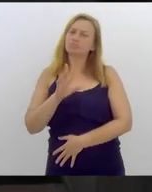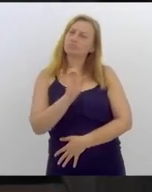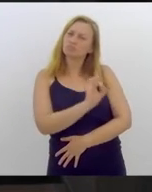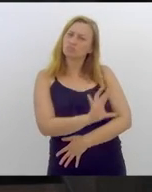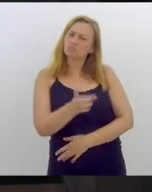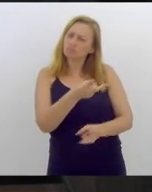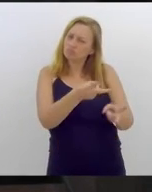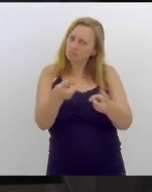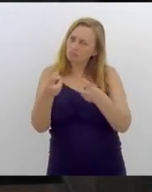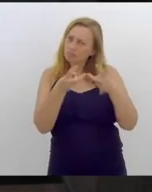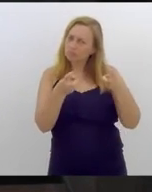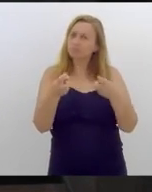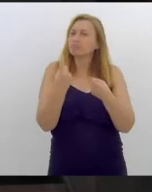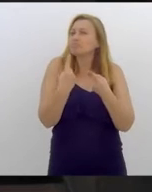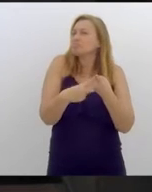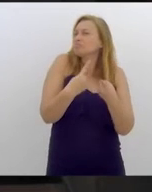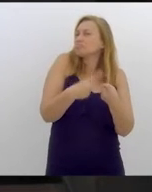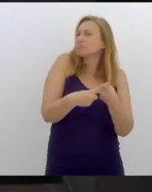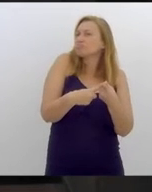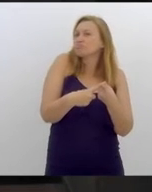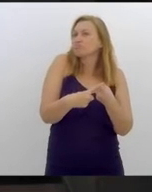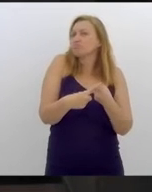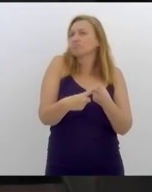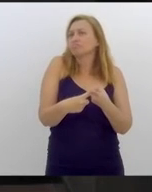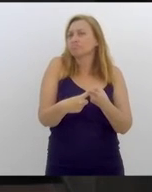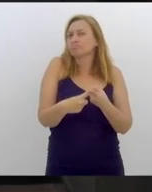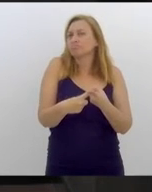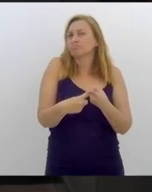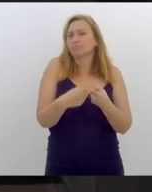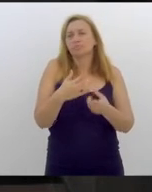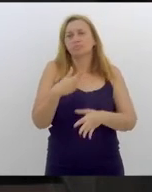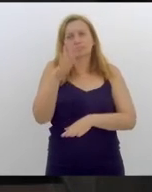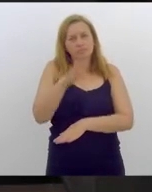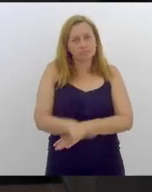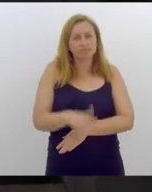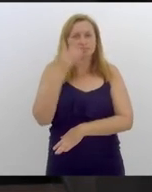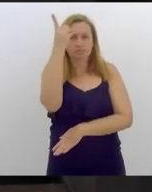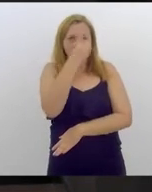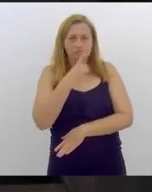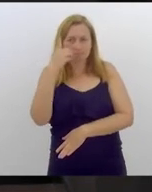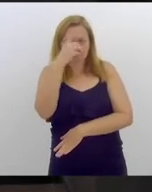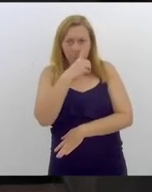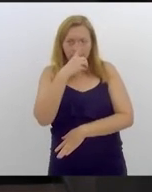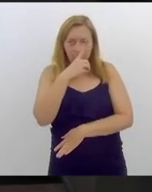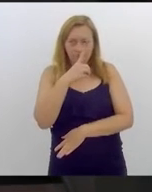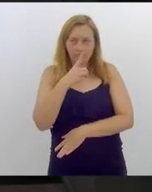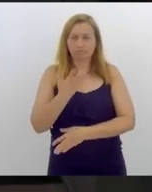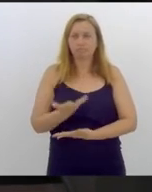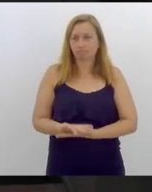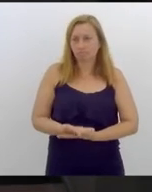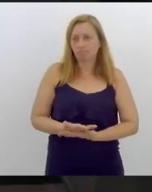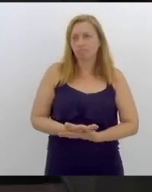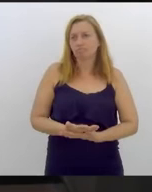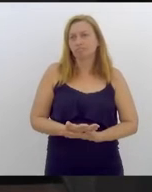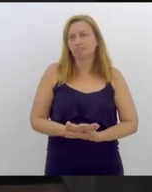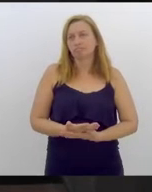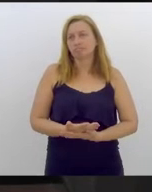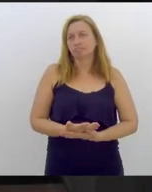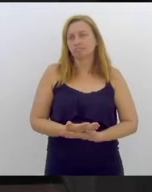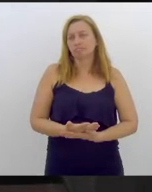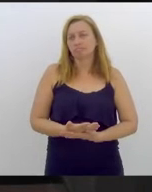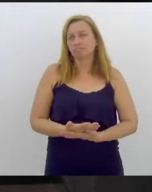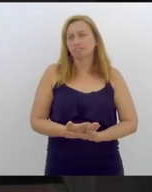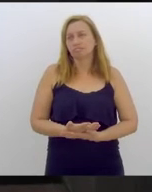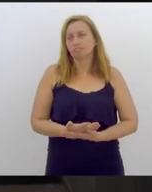observação porque passei a minha tarde de domingo e até tu e tem mais de